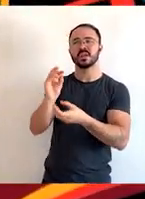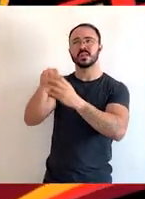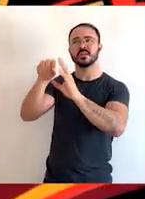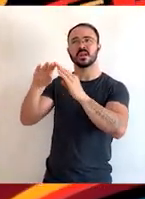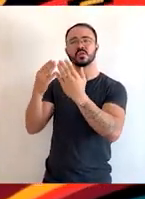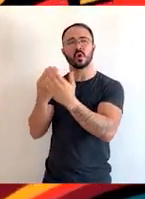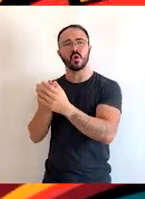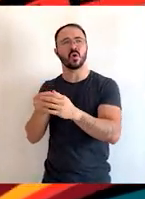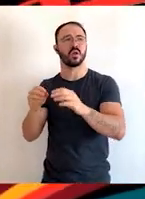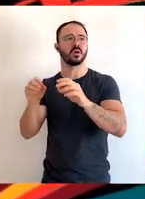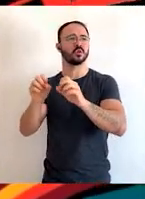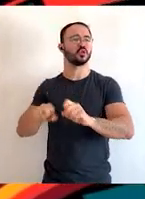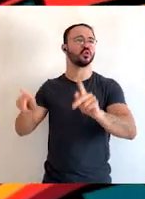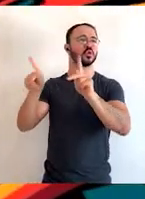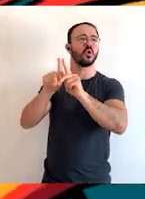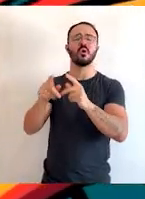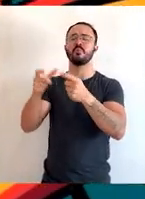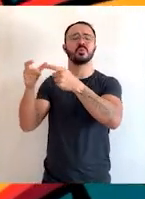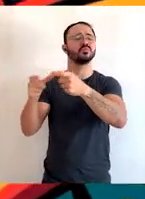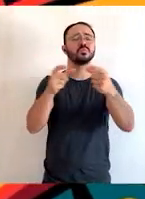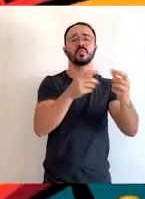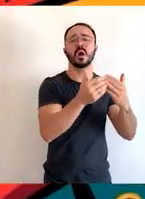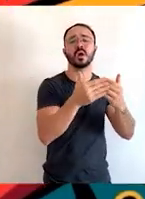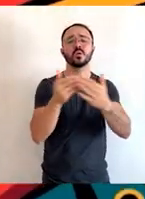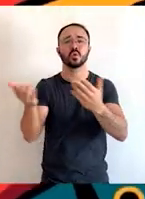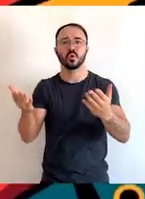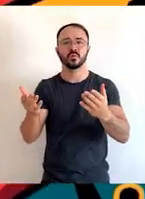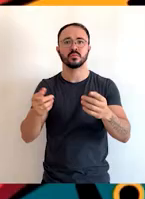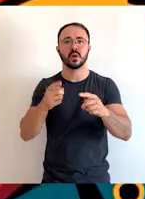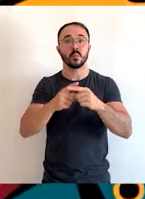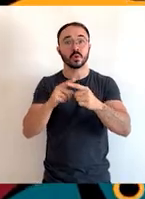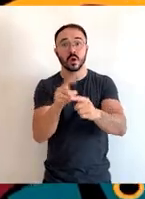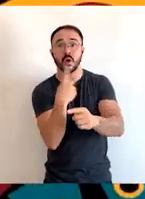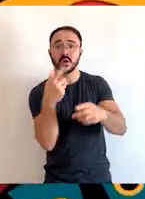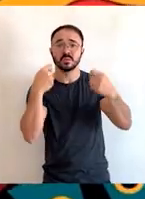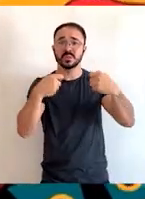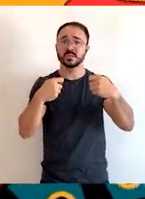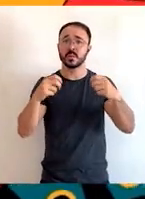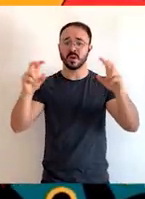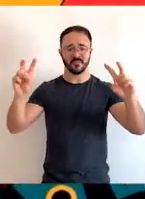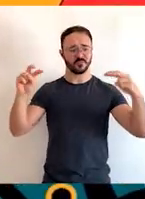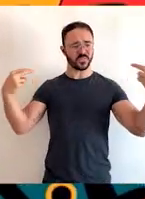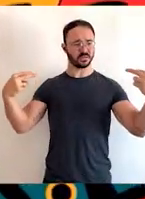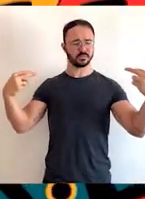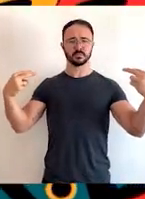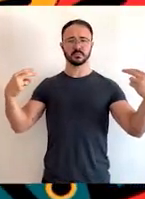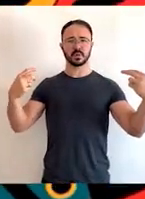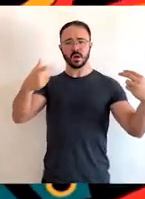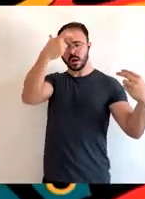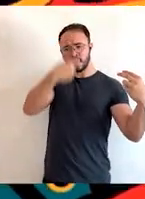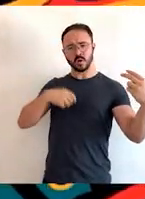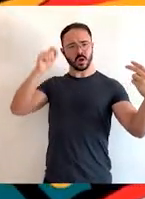nos ambientes, no shopping, onde a gente está. Porque nós precisamos ser vistos como